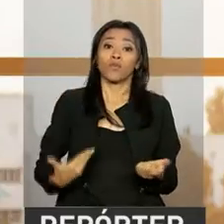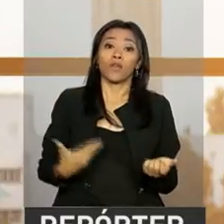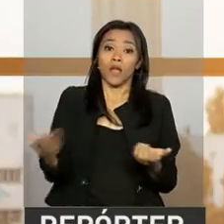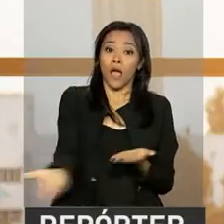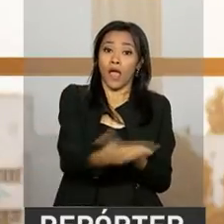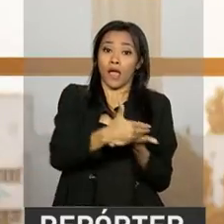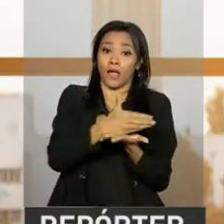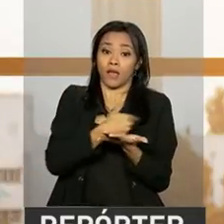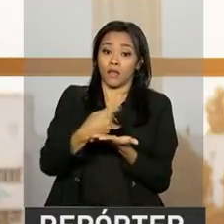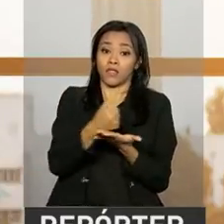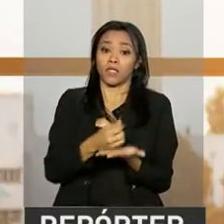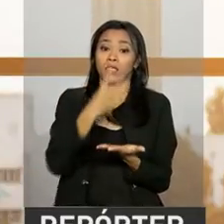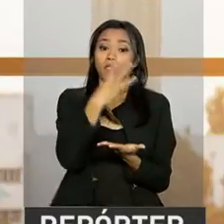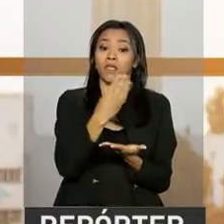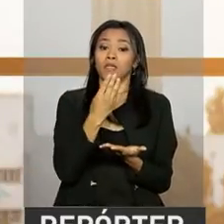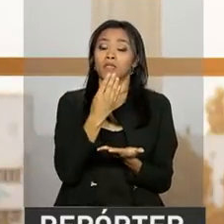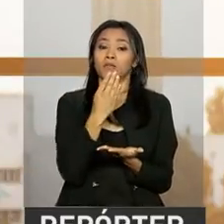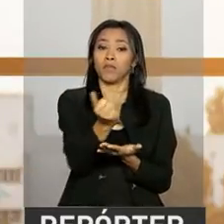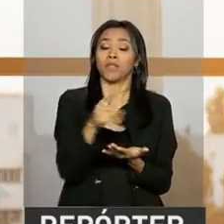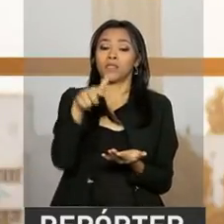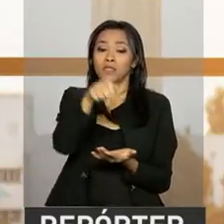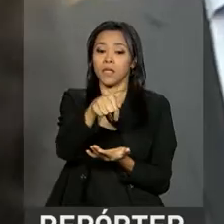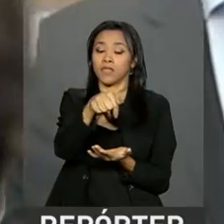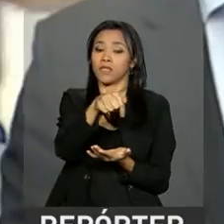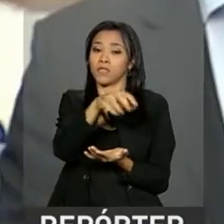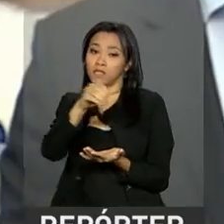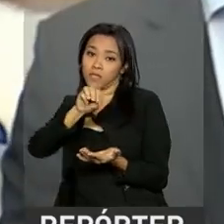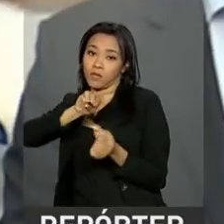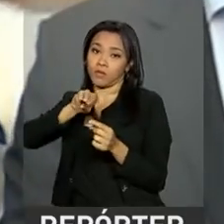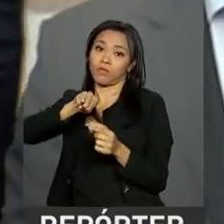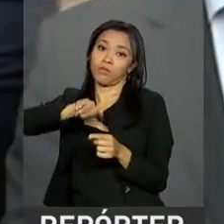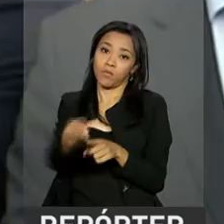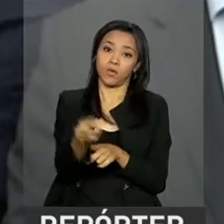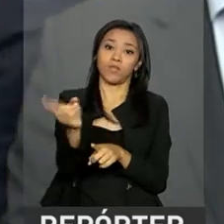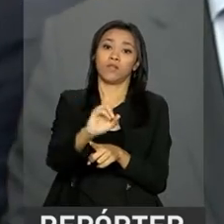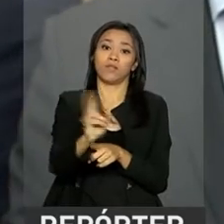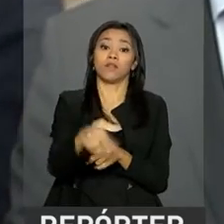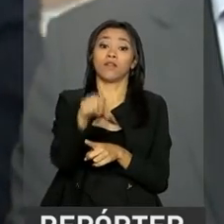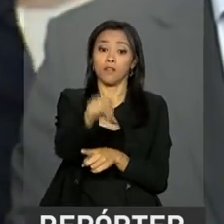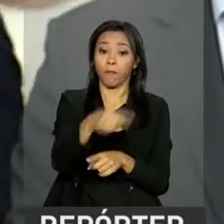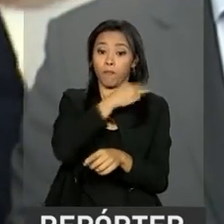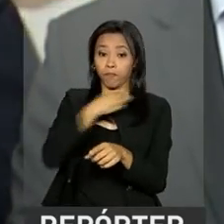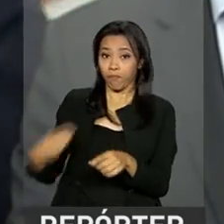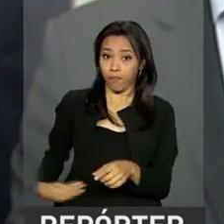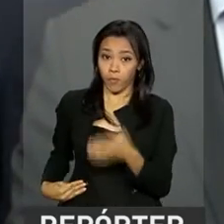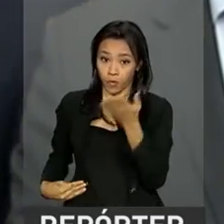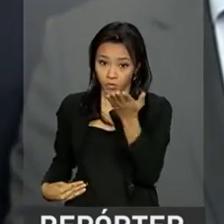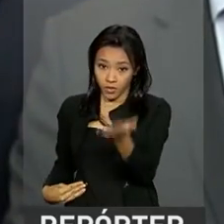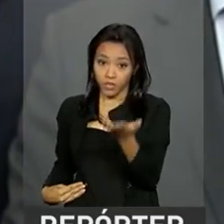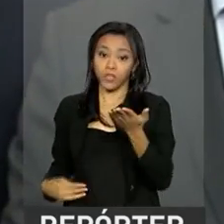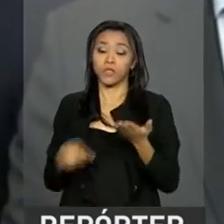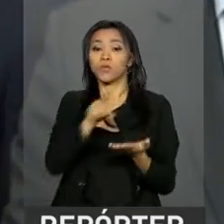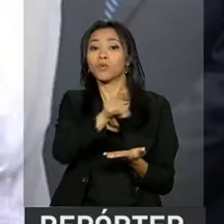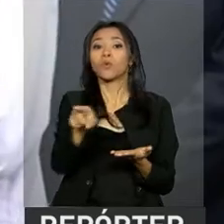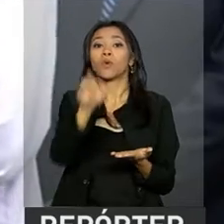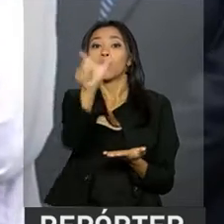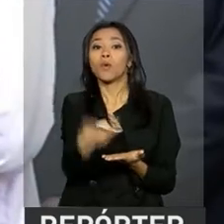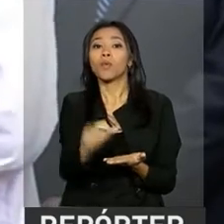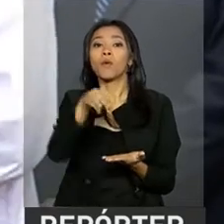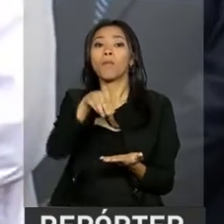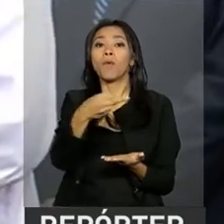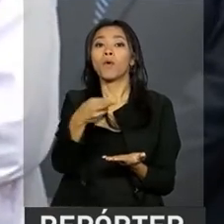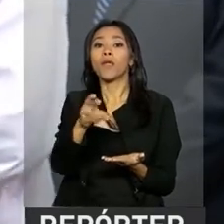de R$ 3.720 milhões. Para o ministro da Secretaria-Geral da Presidência da República, Moreira Franco,